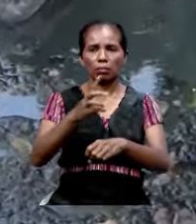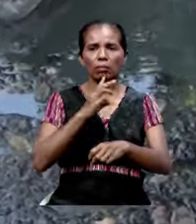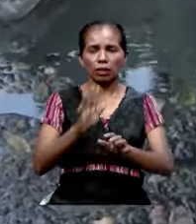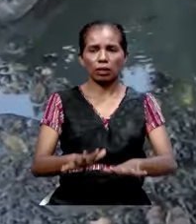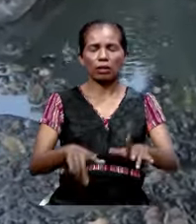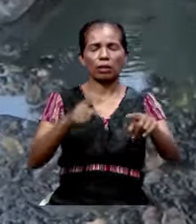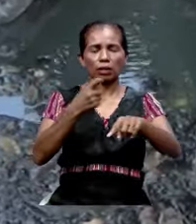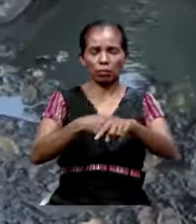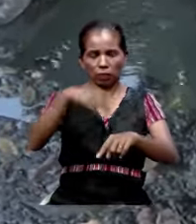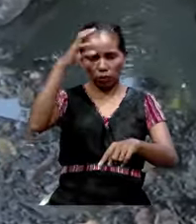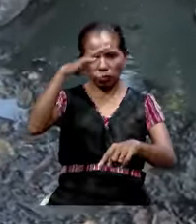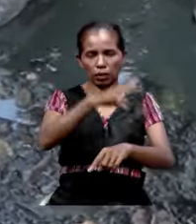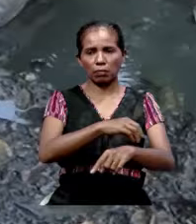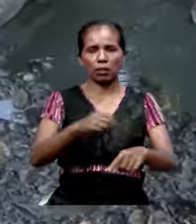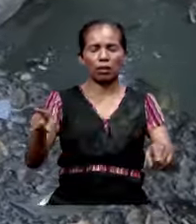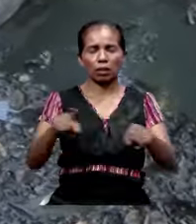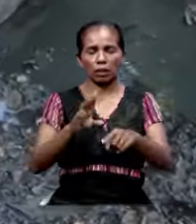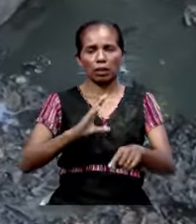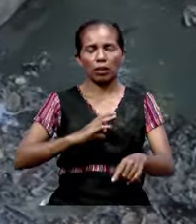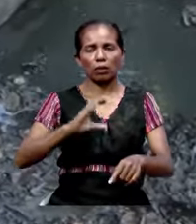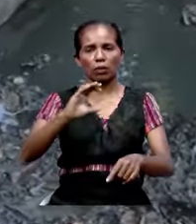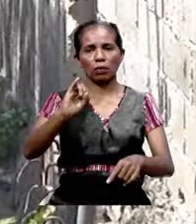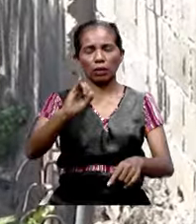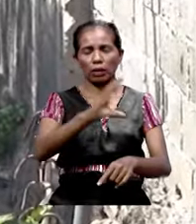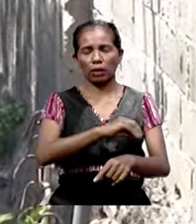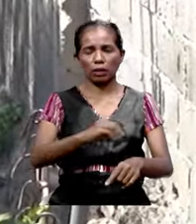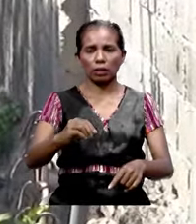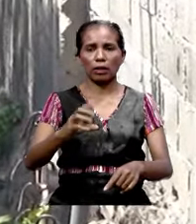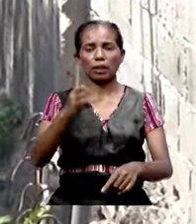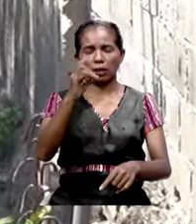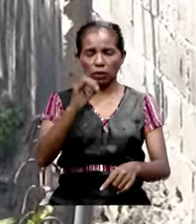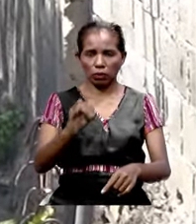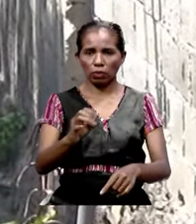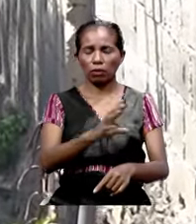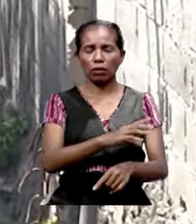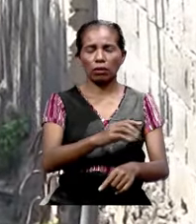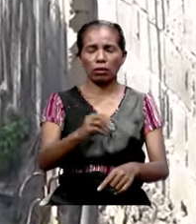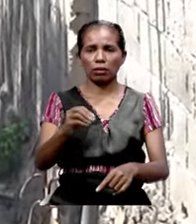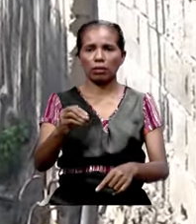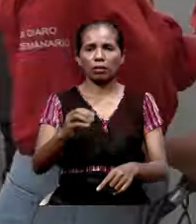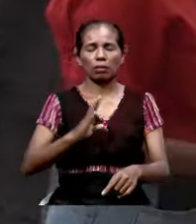hira tempo udan makanesan, Caicole, Balidi, Tasitolu, Aitara Claran,